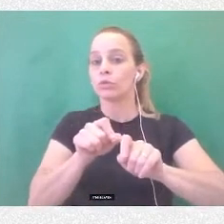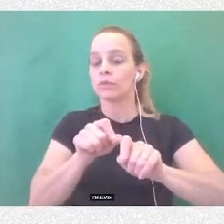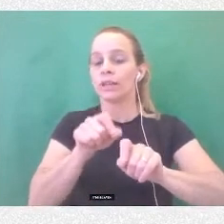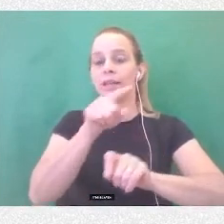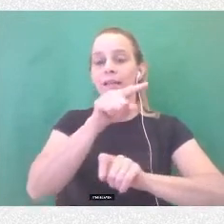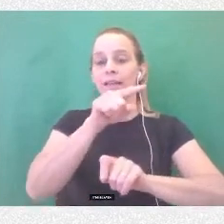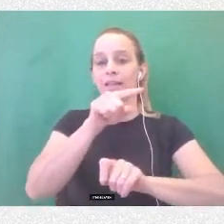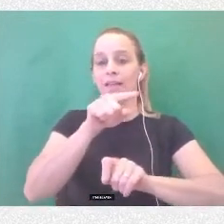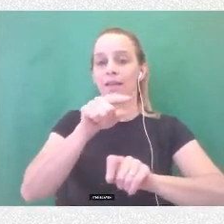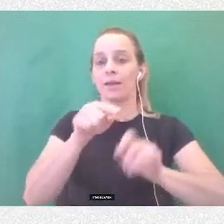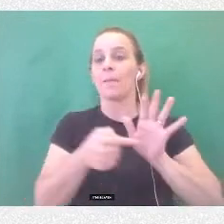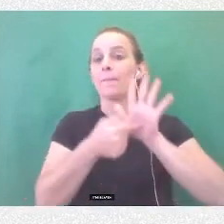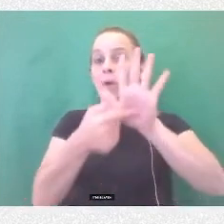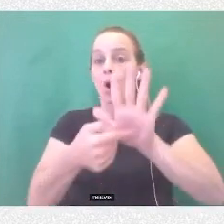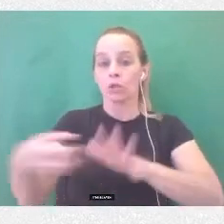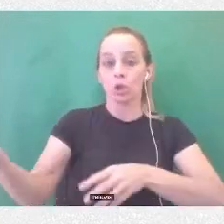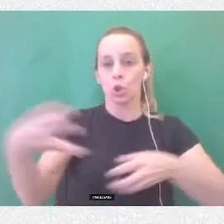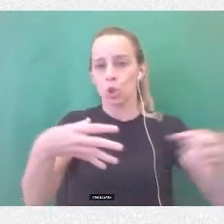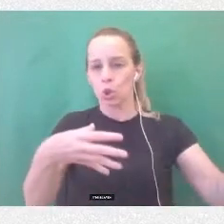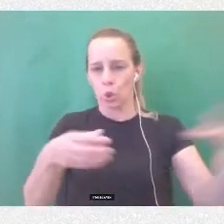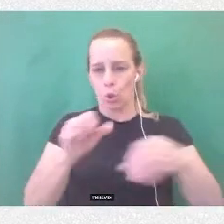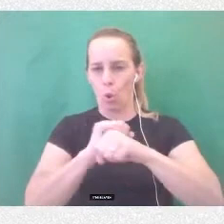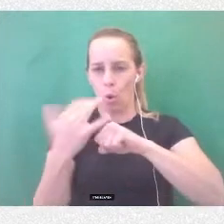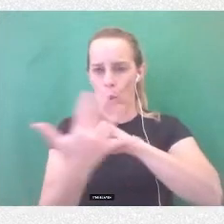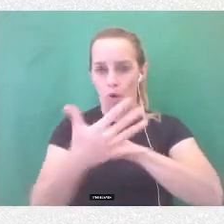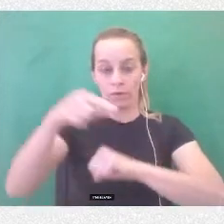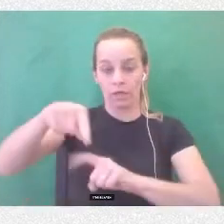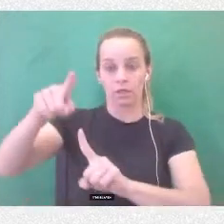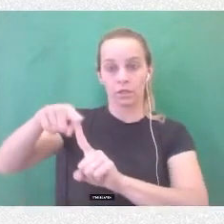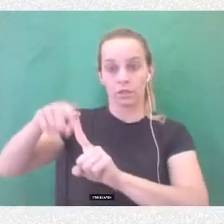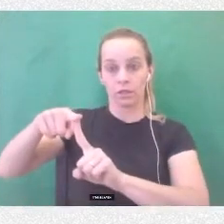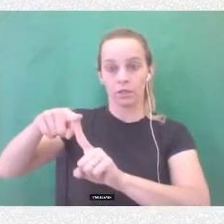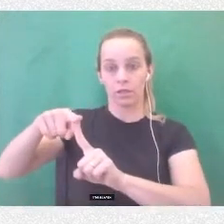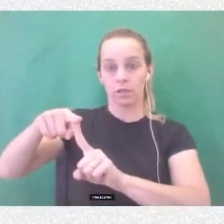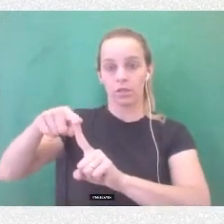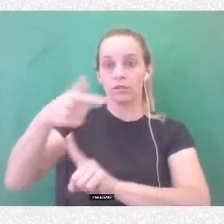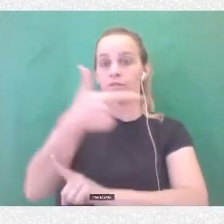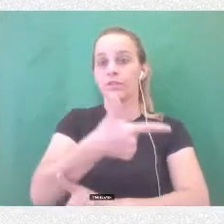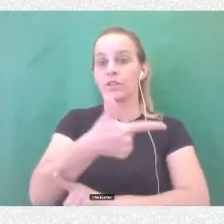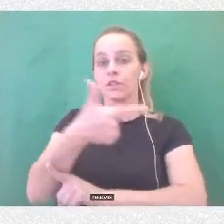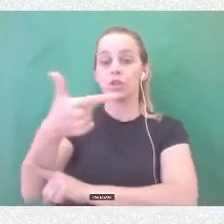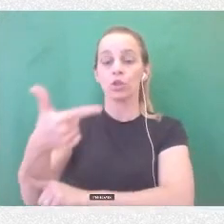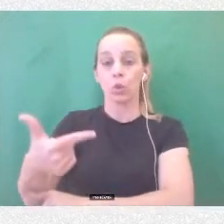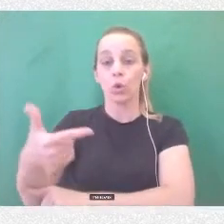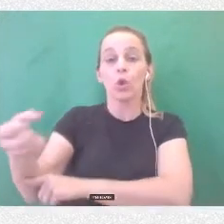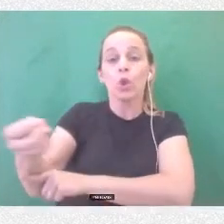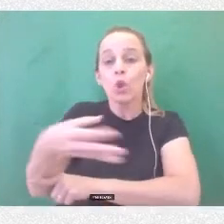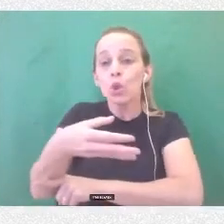média móvel de novos casos de coronavírus aqui no município de Toledo está em 22 novos casos